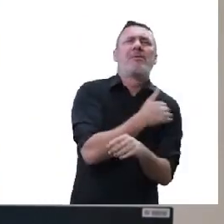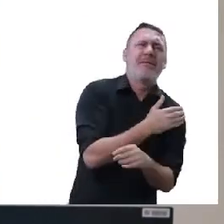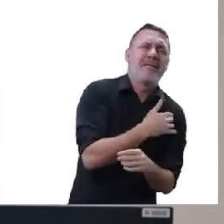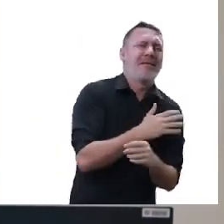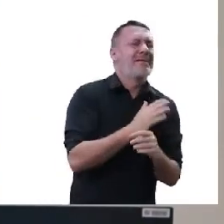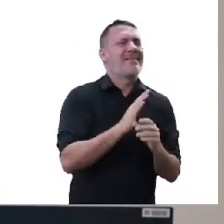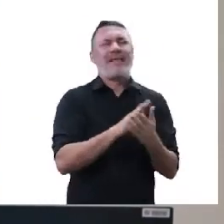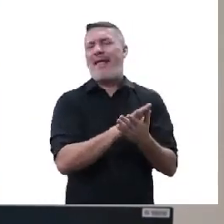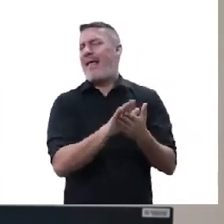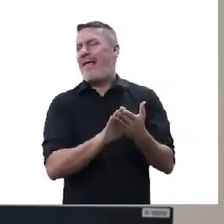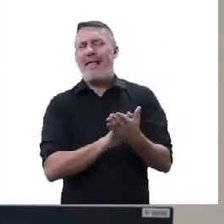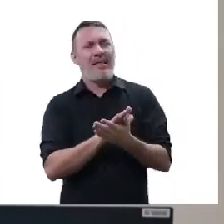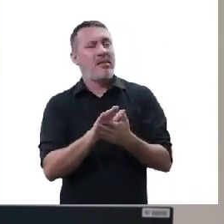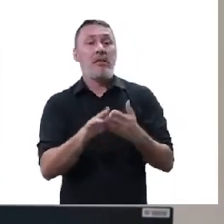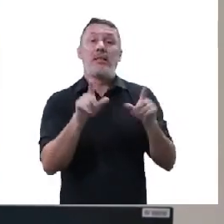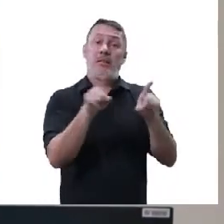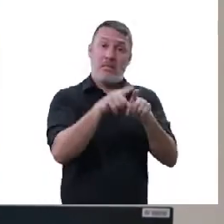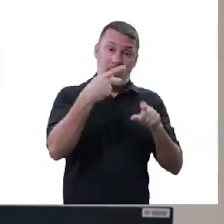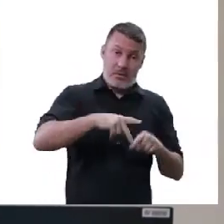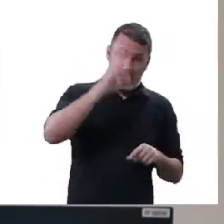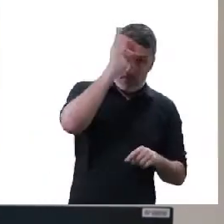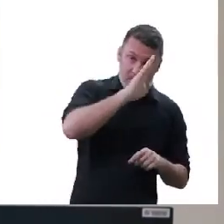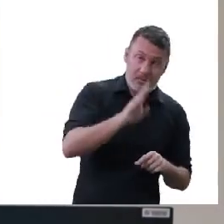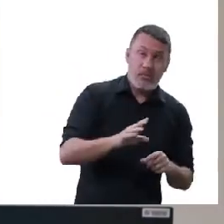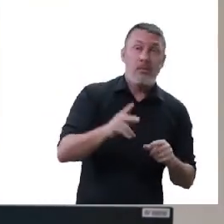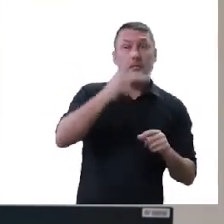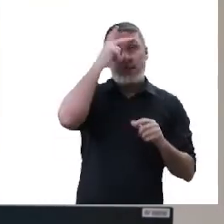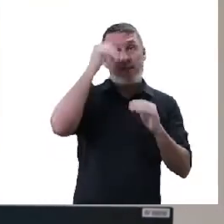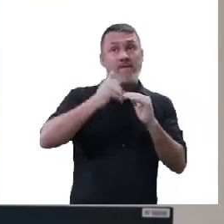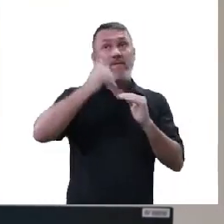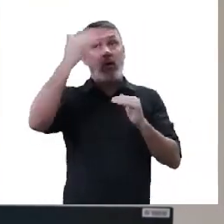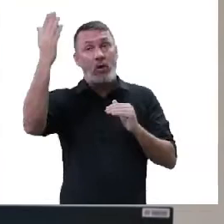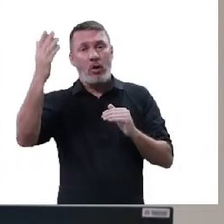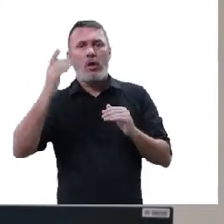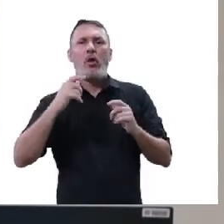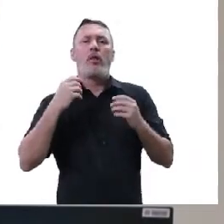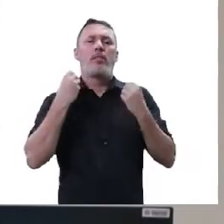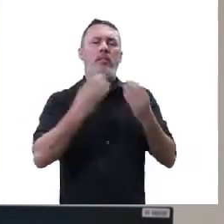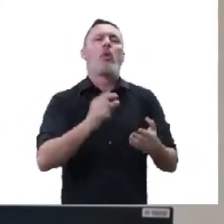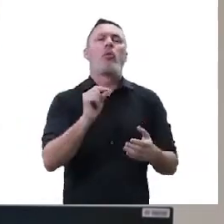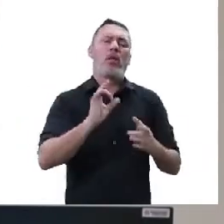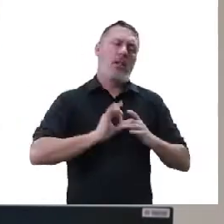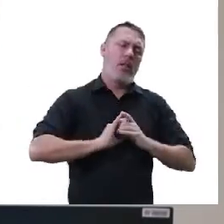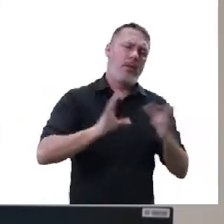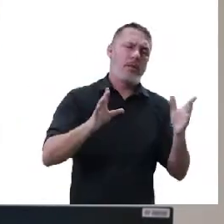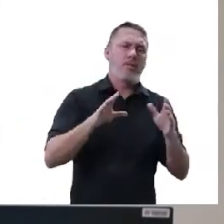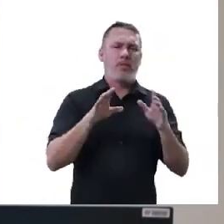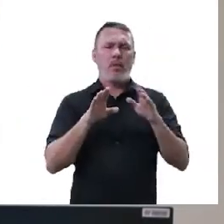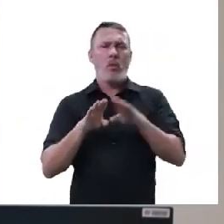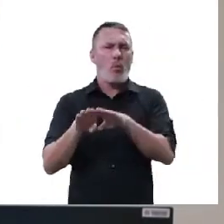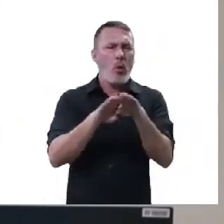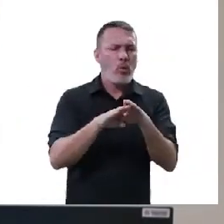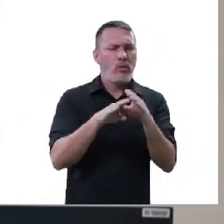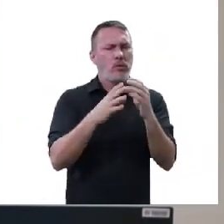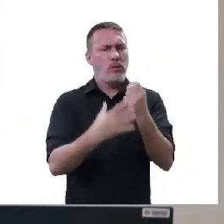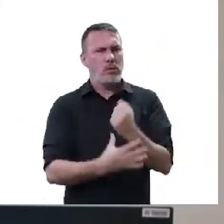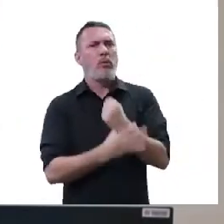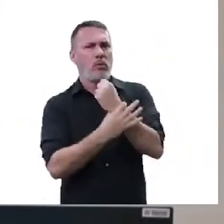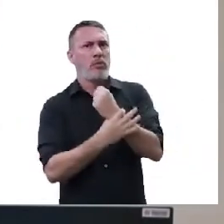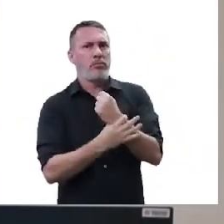natureza, garantida aos brasileiros e aos estrangeiros, né, o quê? A liberdade, a igualdade, a